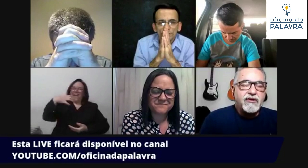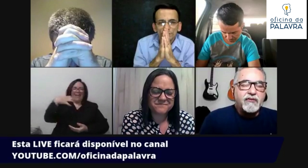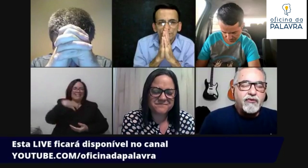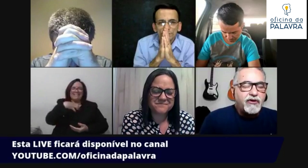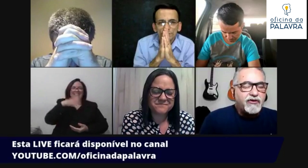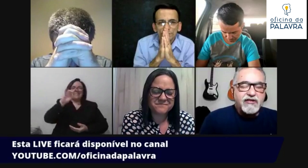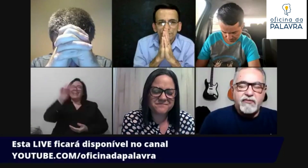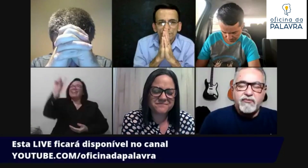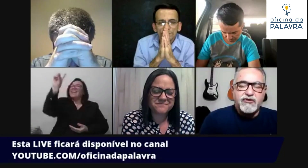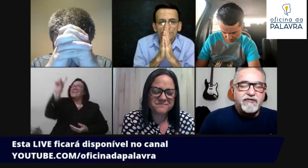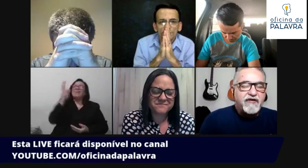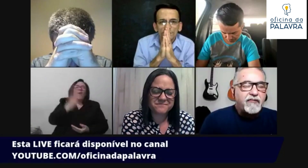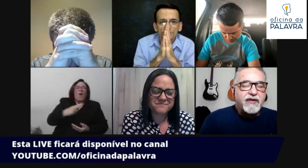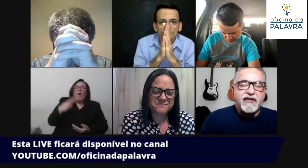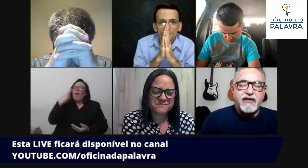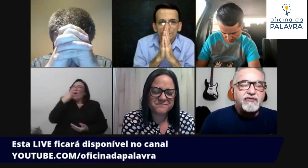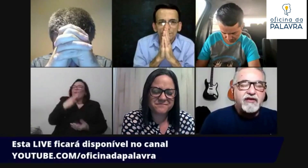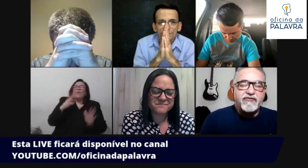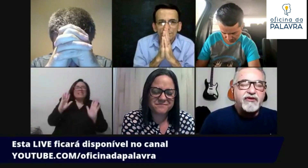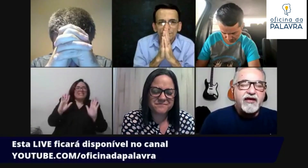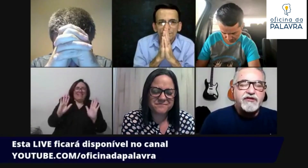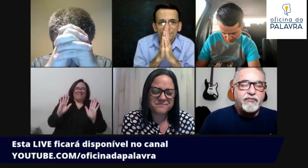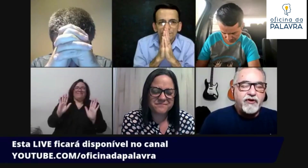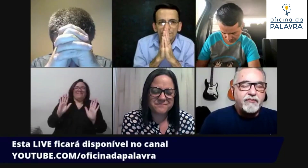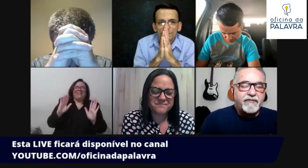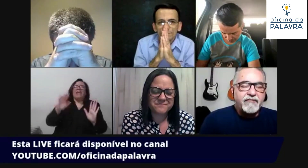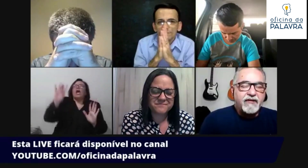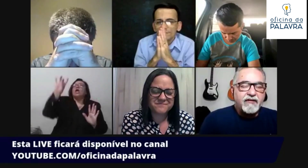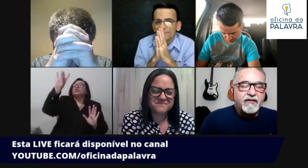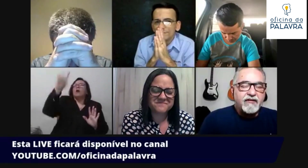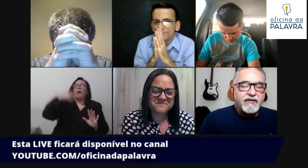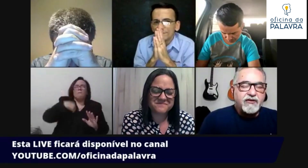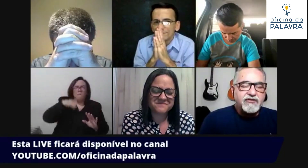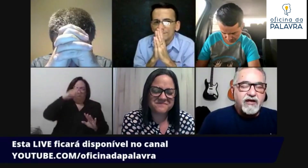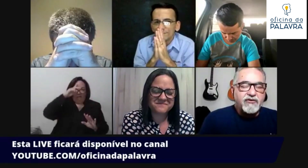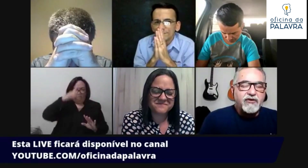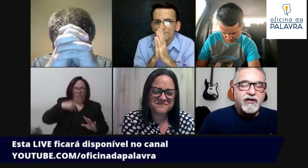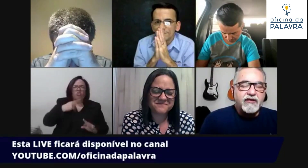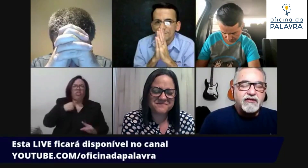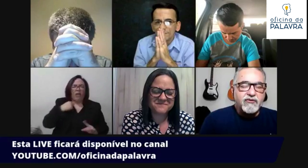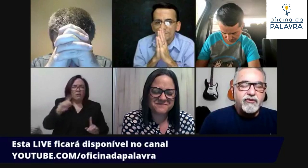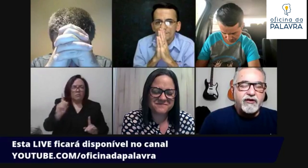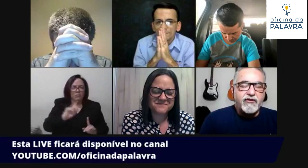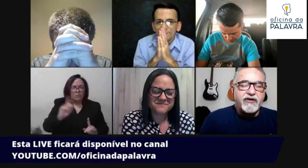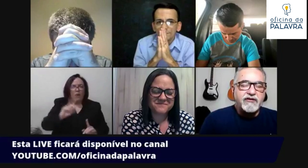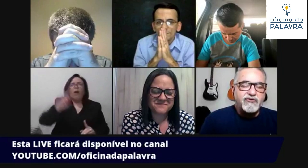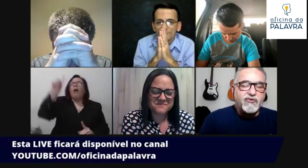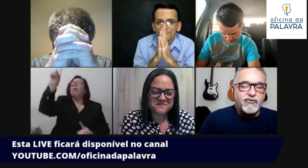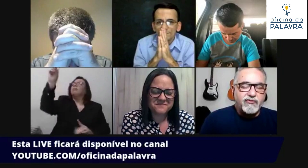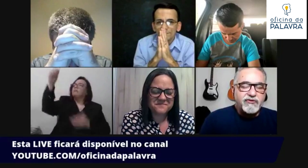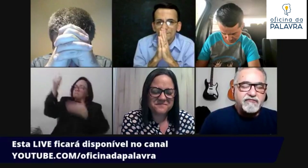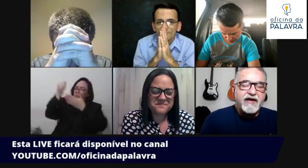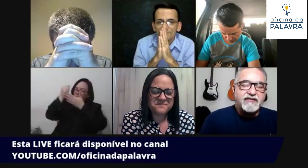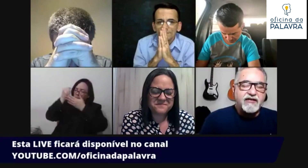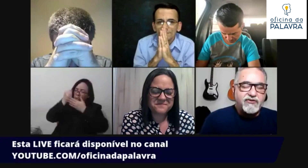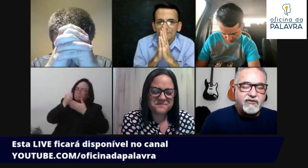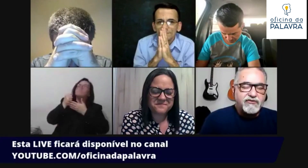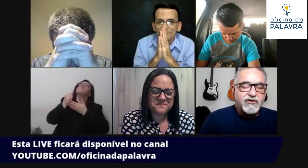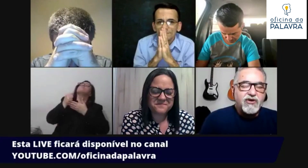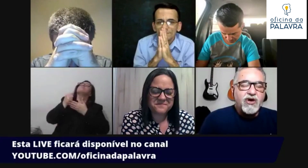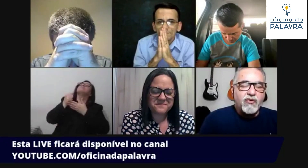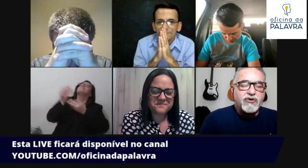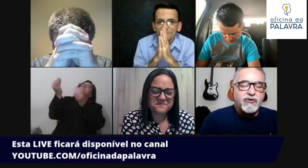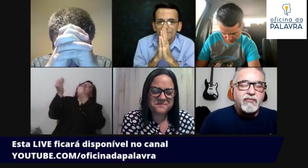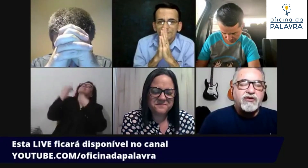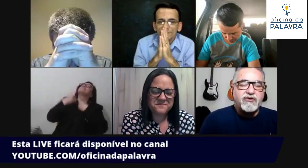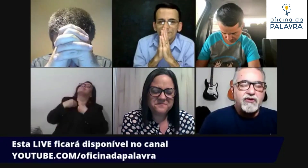mãos. Porque nós sabemos que ferramenta não tem vontade própria. E é o Senhor quem segura em nós e nos conduz. Faça isso, ó